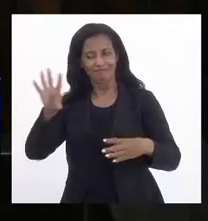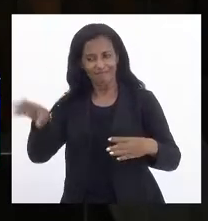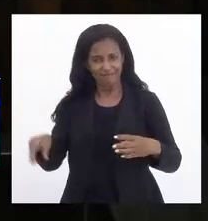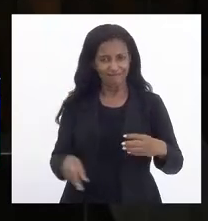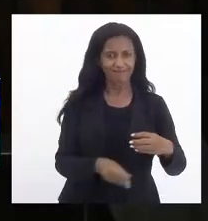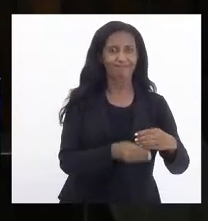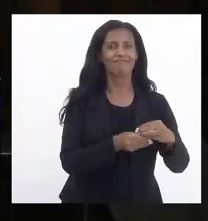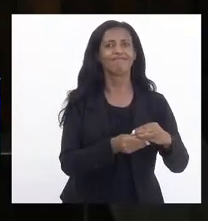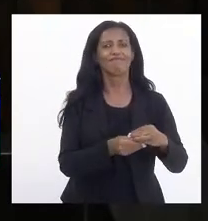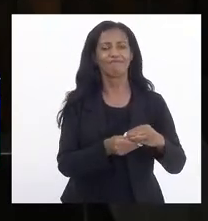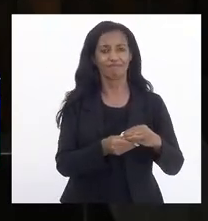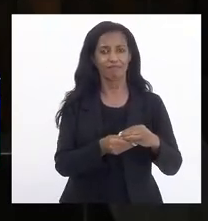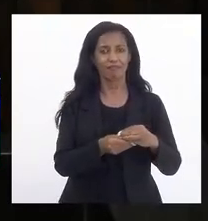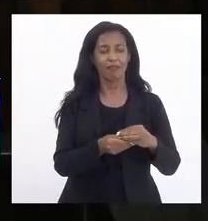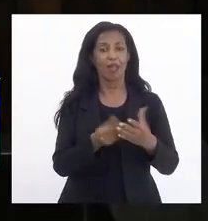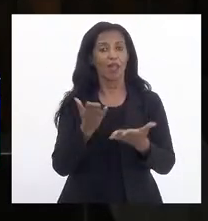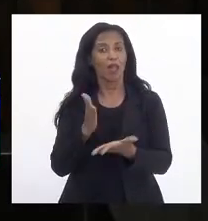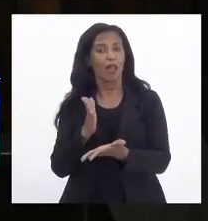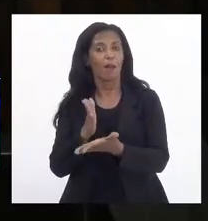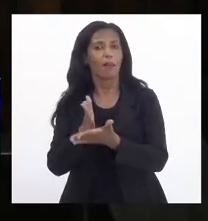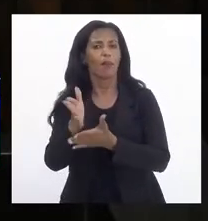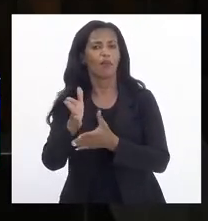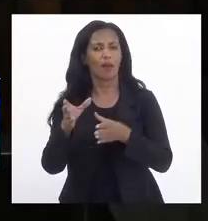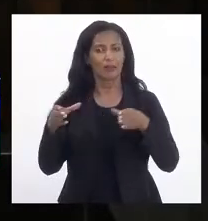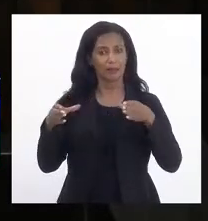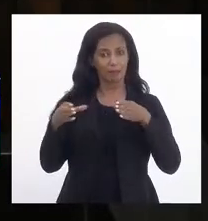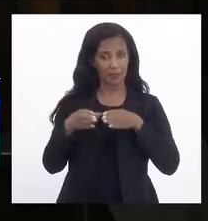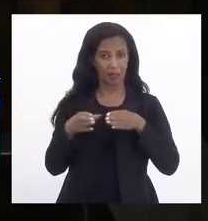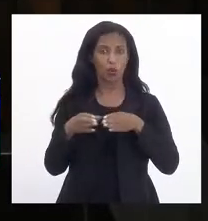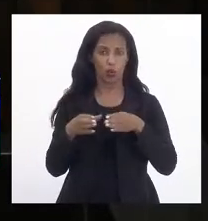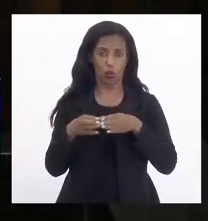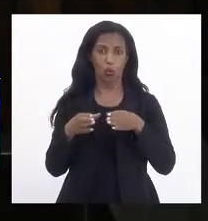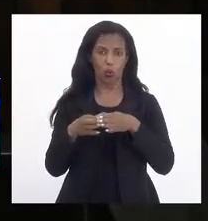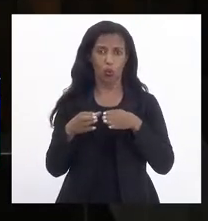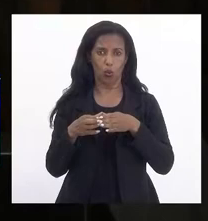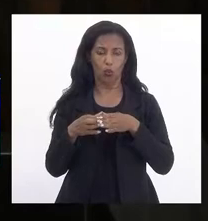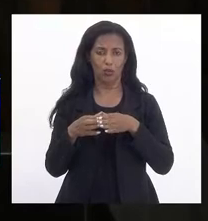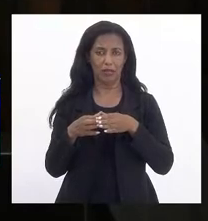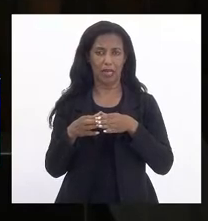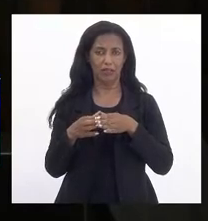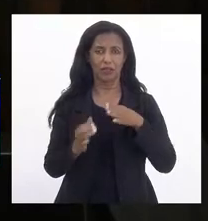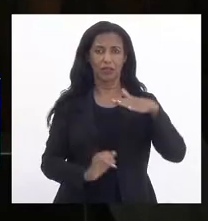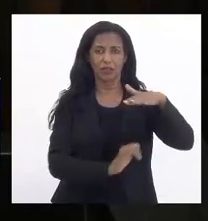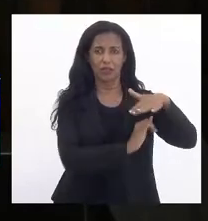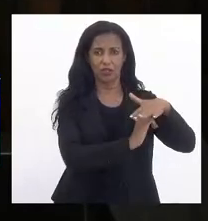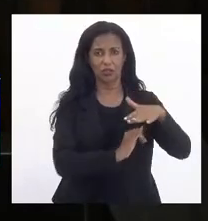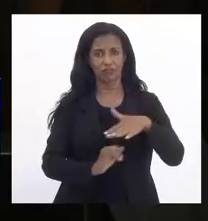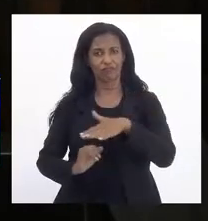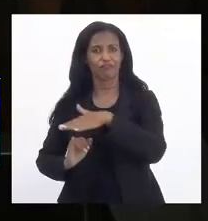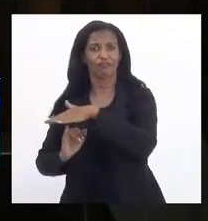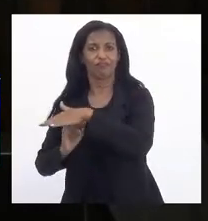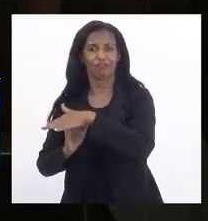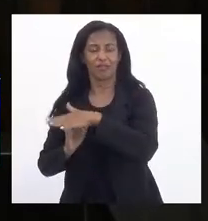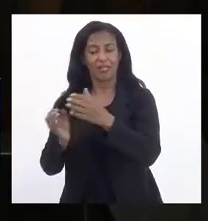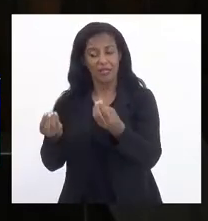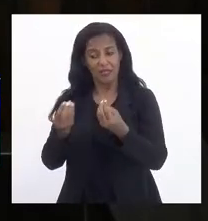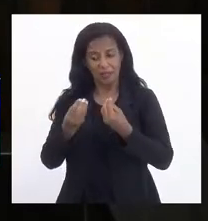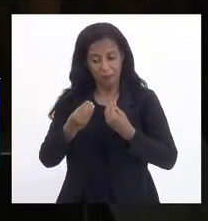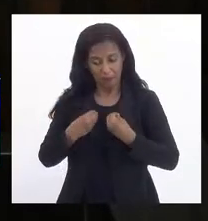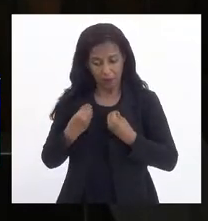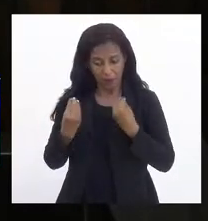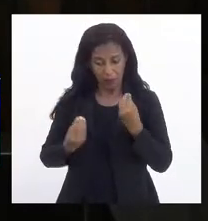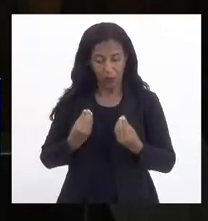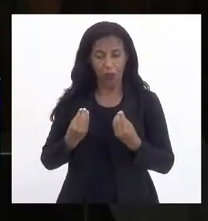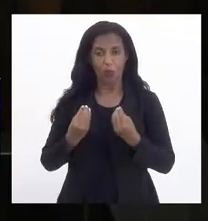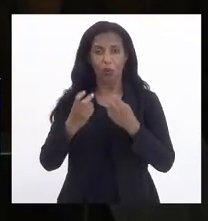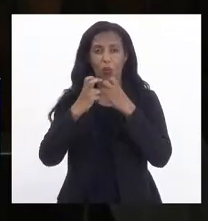UERJ é aprovada pela comunidade universitária de ambas as instituições, ela chega para mim como isso, como um